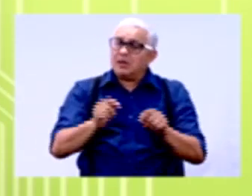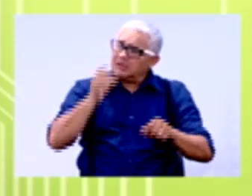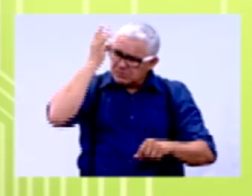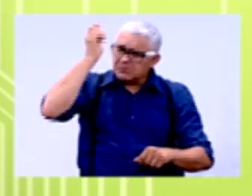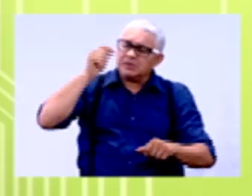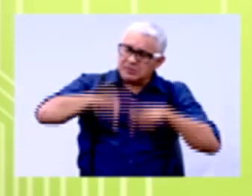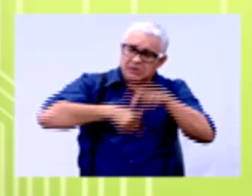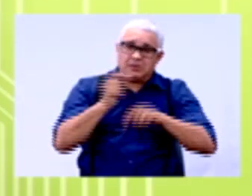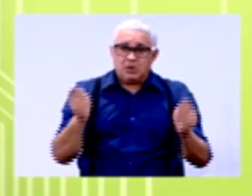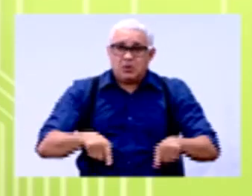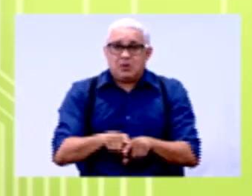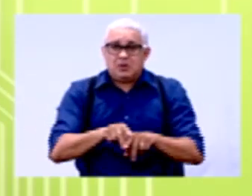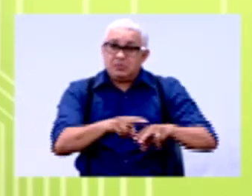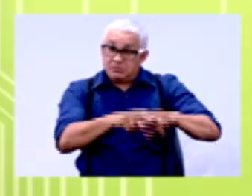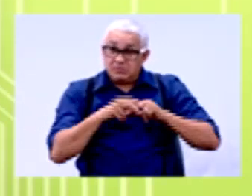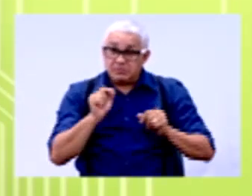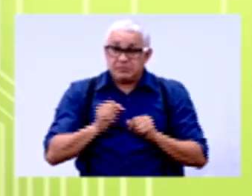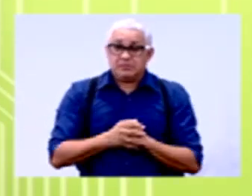isso que